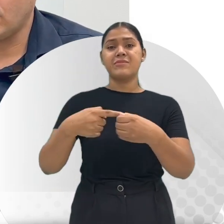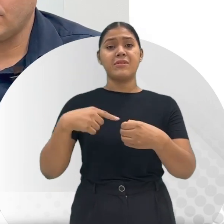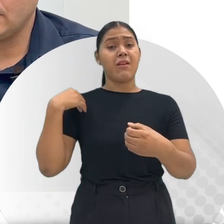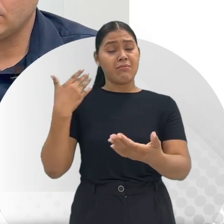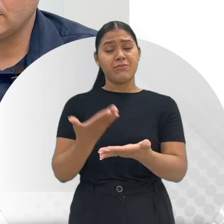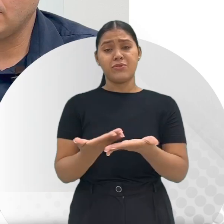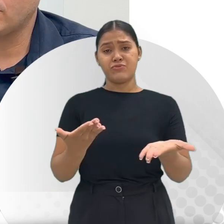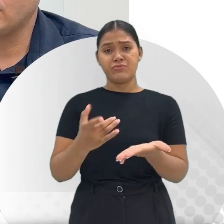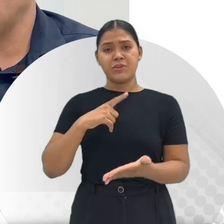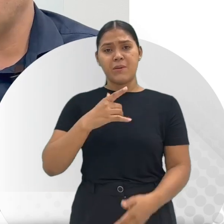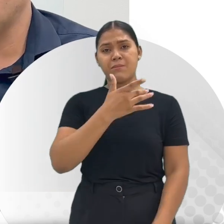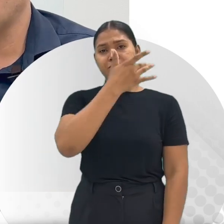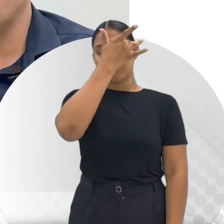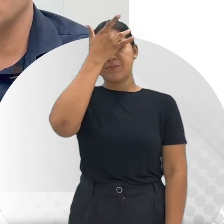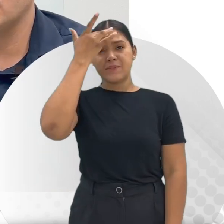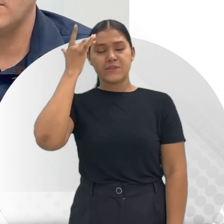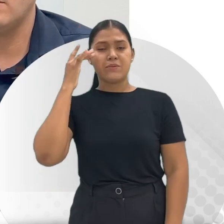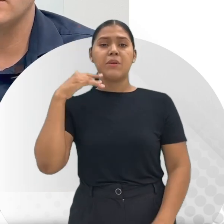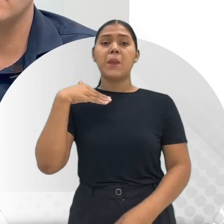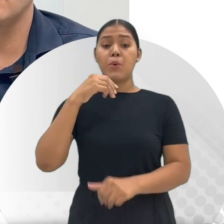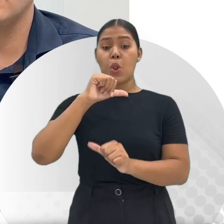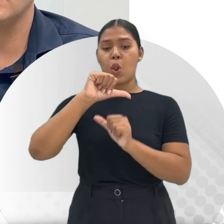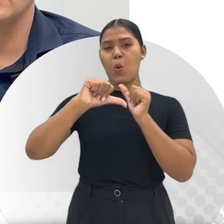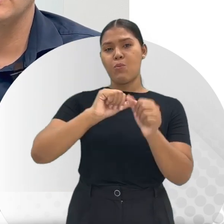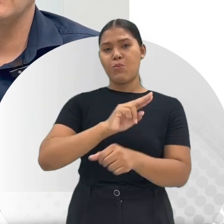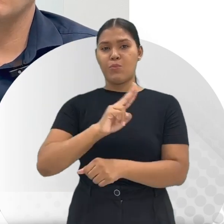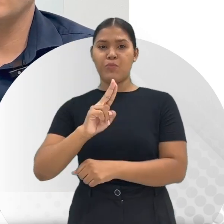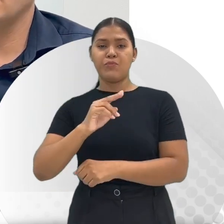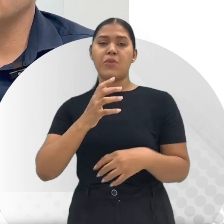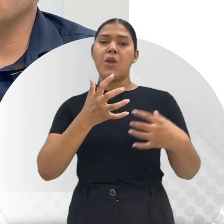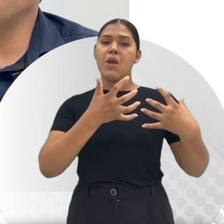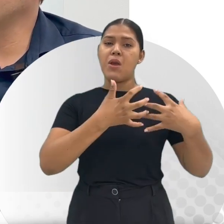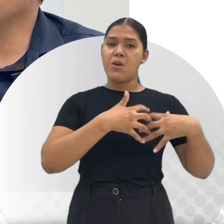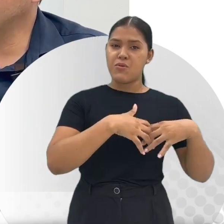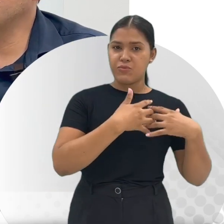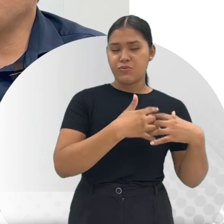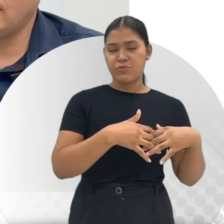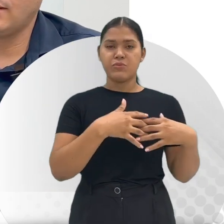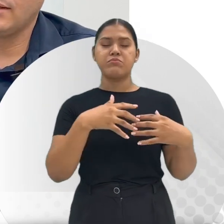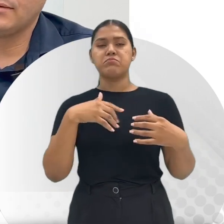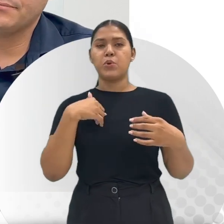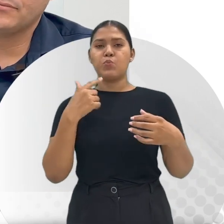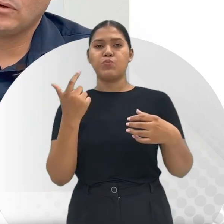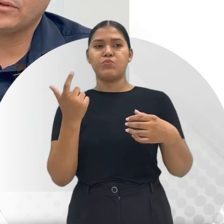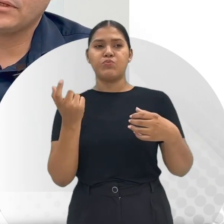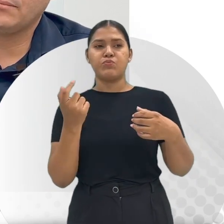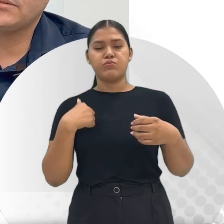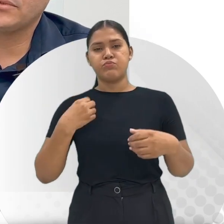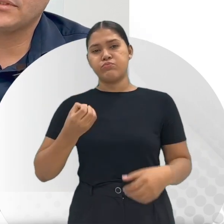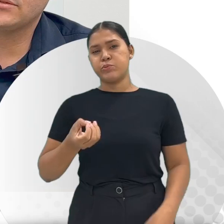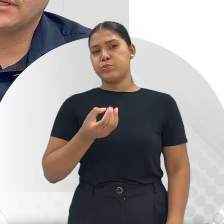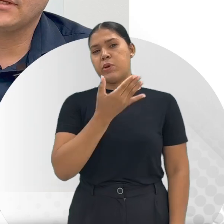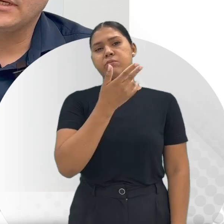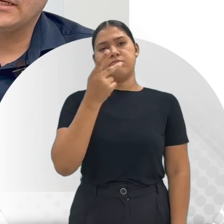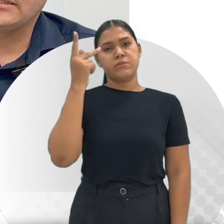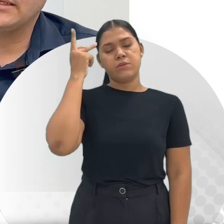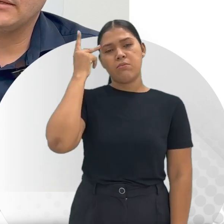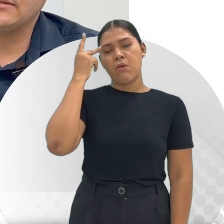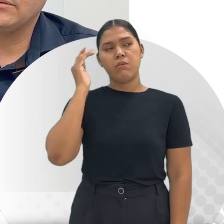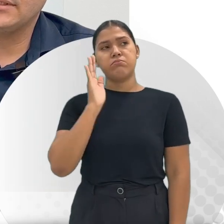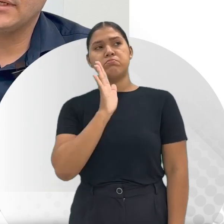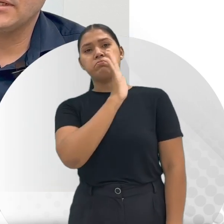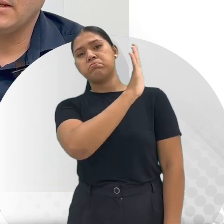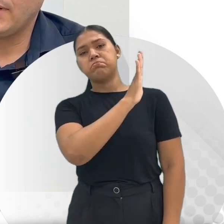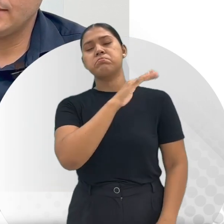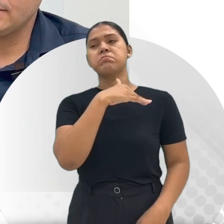E converteu-se em IFRO, e aí eu fui embora para São Paulo, né, de volta, converteu-se em IFRO, eu não pude oportunamente poder estudar